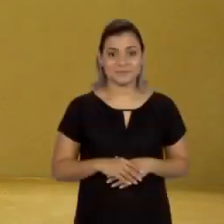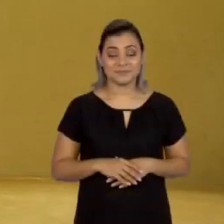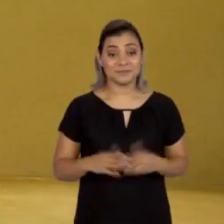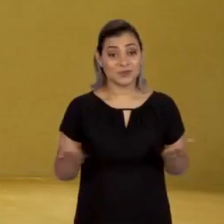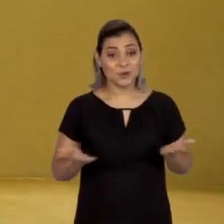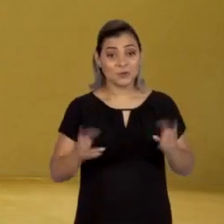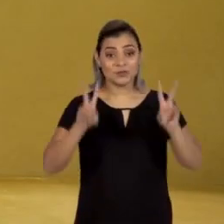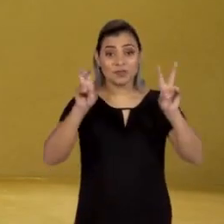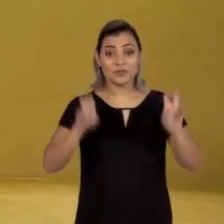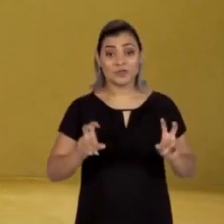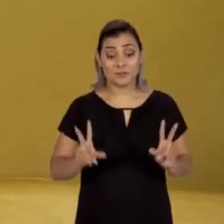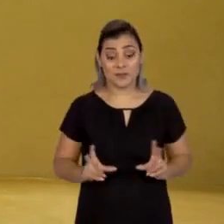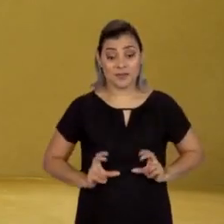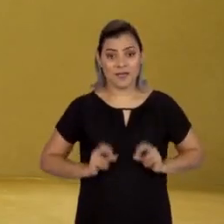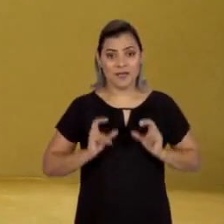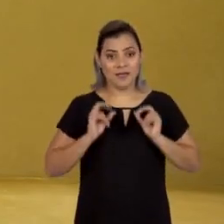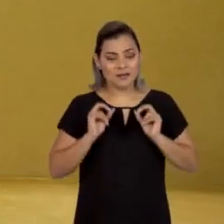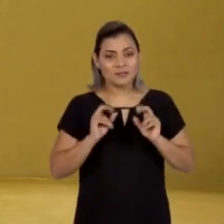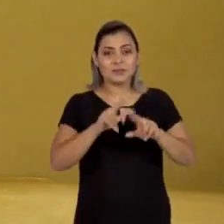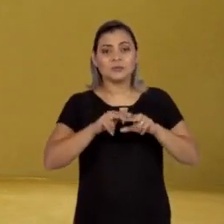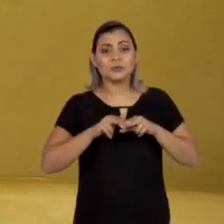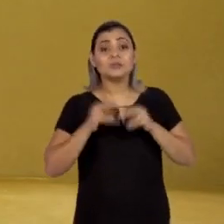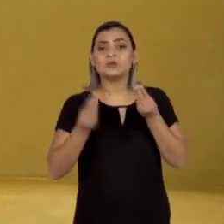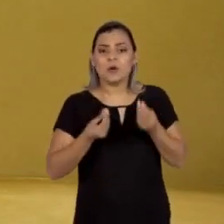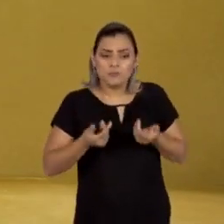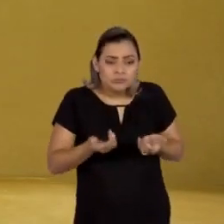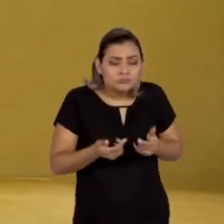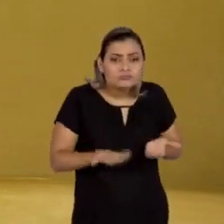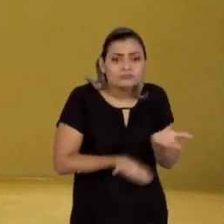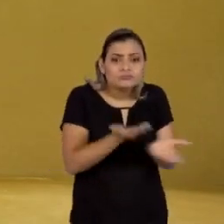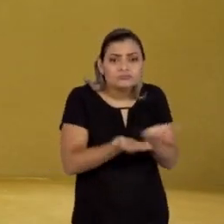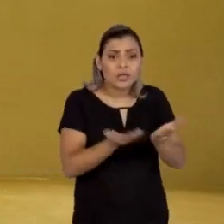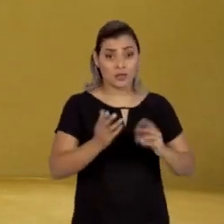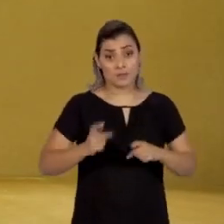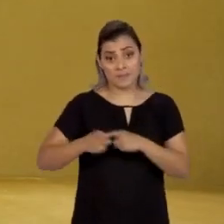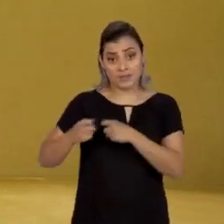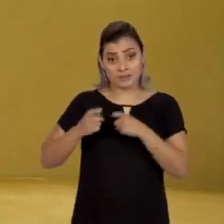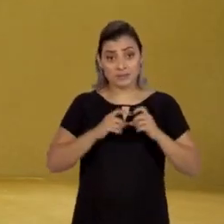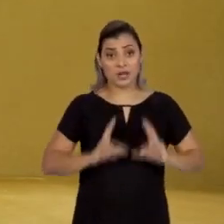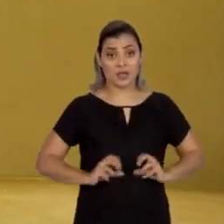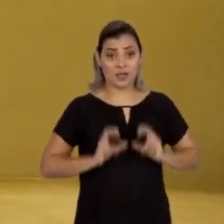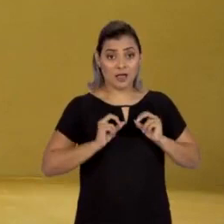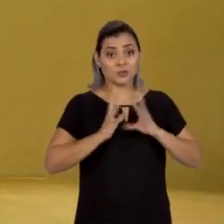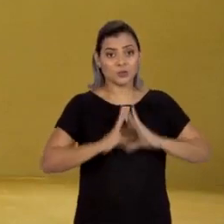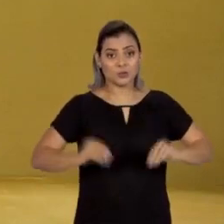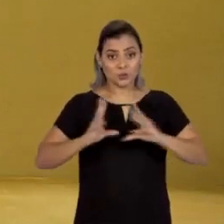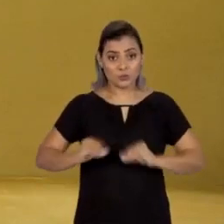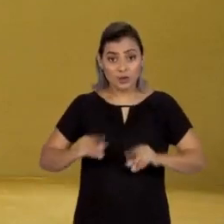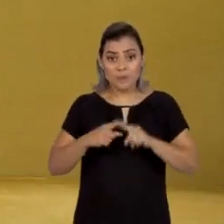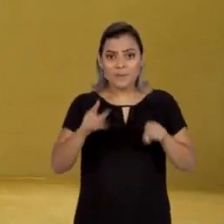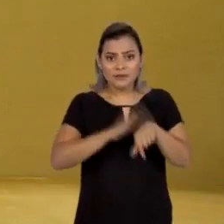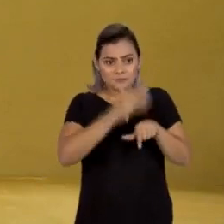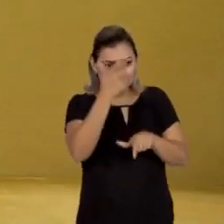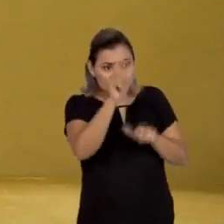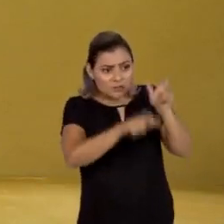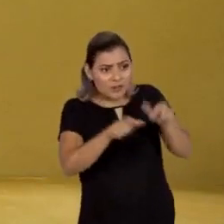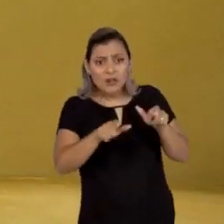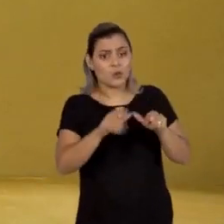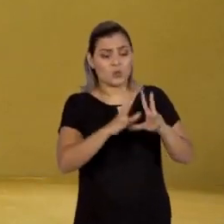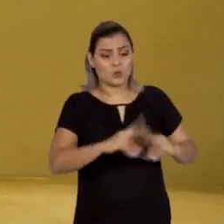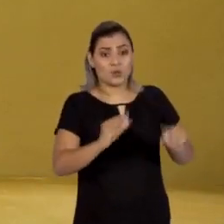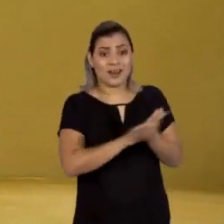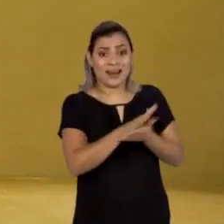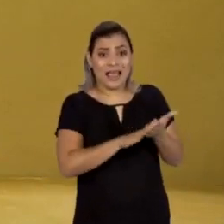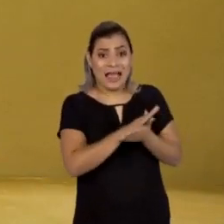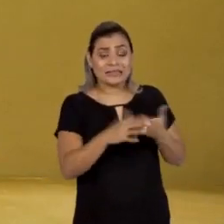e aumentar a informação. A medicina já cura muitos tipos de câncer, mas para aqueles incuráveis, a sentença